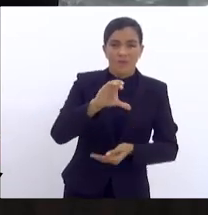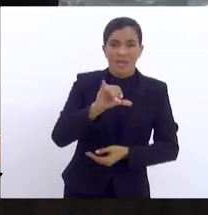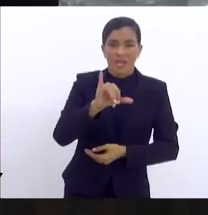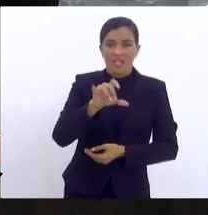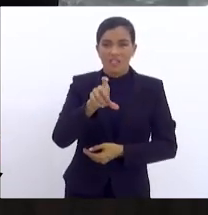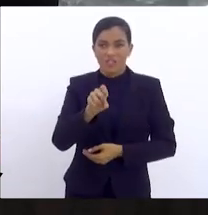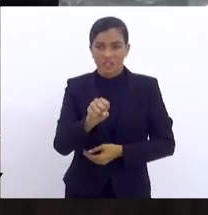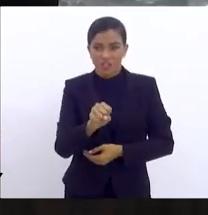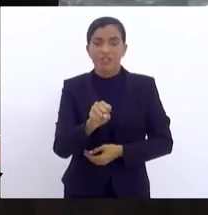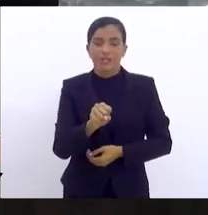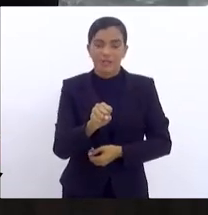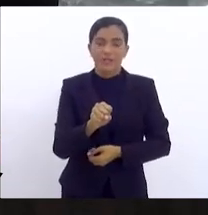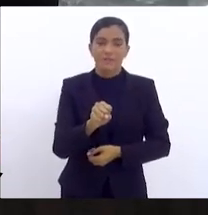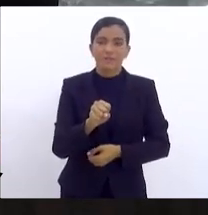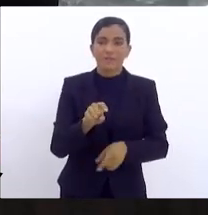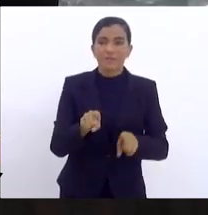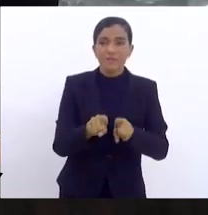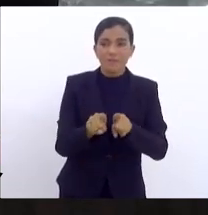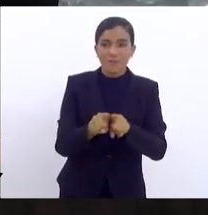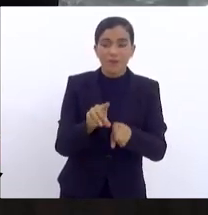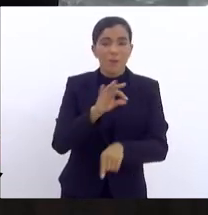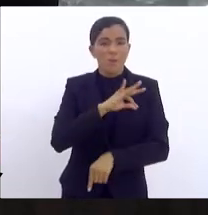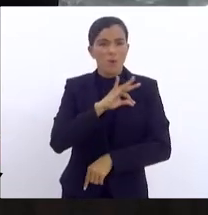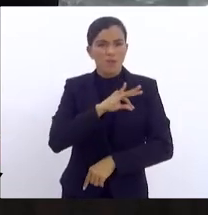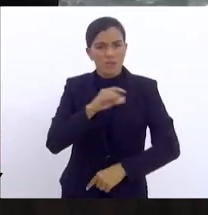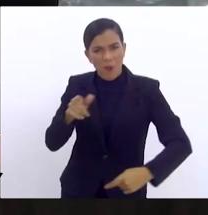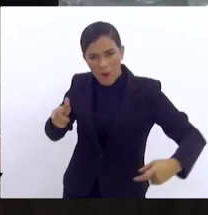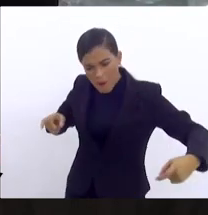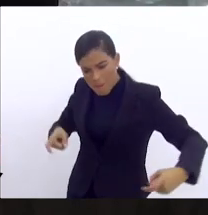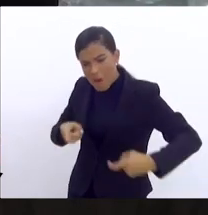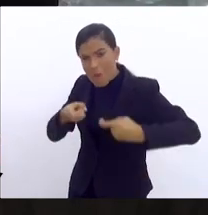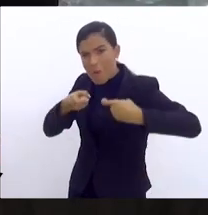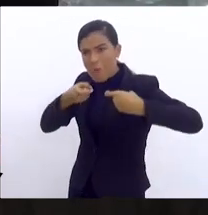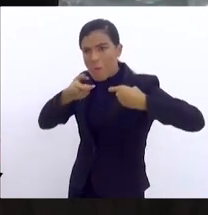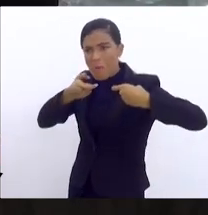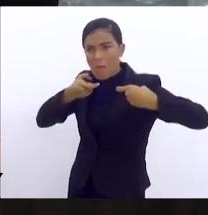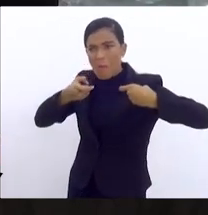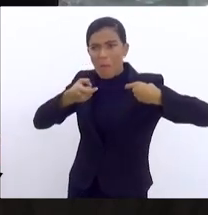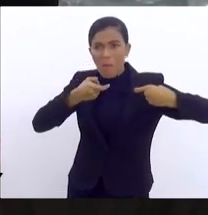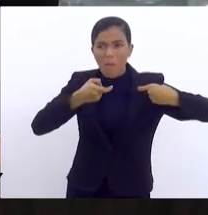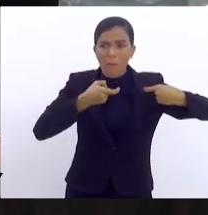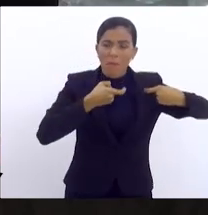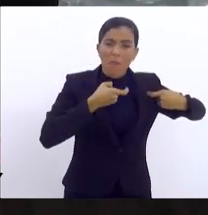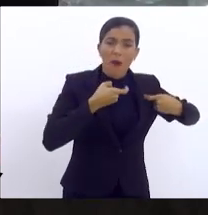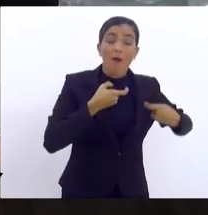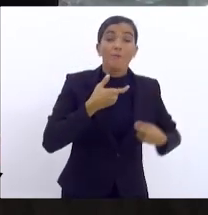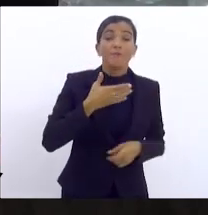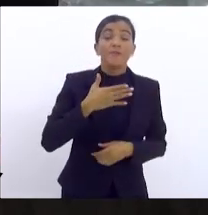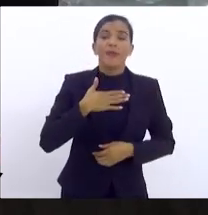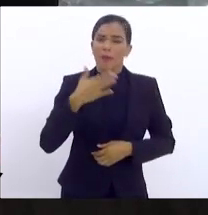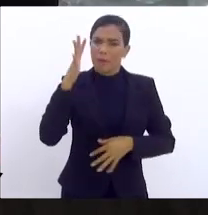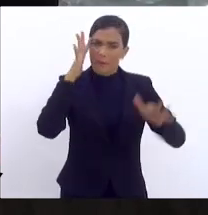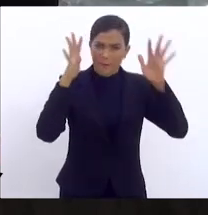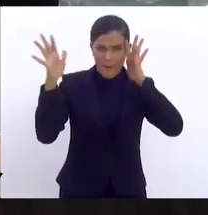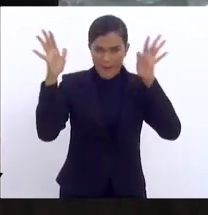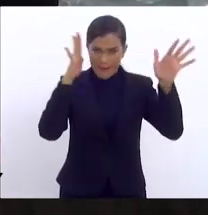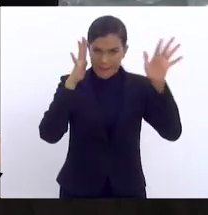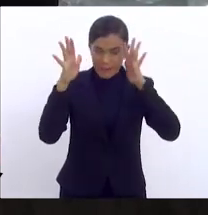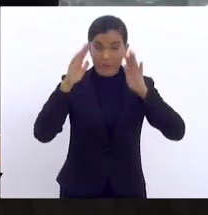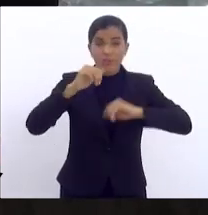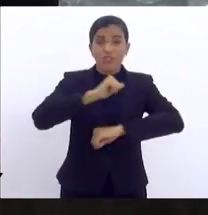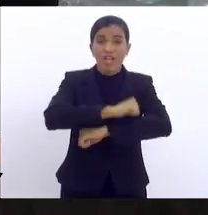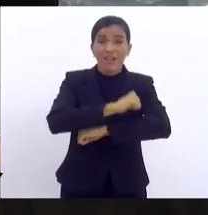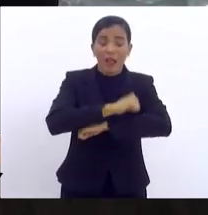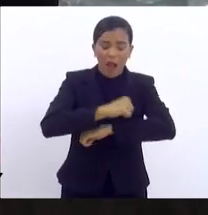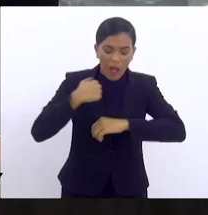nem passei essa imagem meu policial reagindo metendo bala no vagabundo Eu imagino tiro debaixo da minha janela